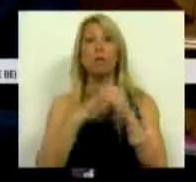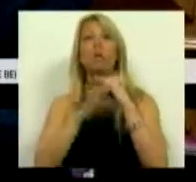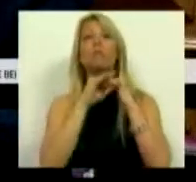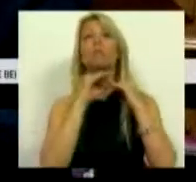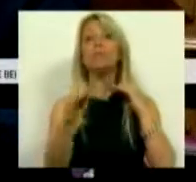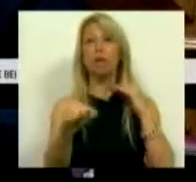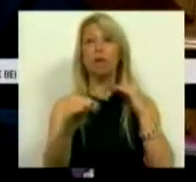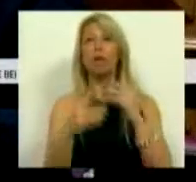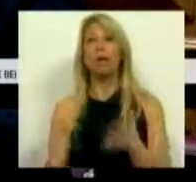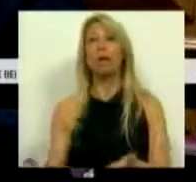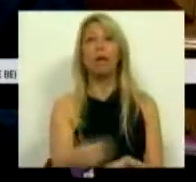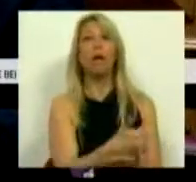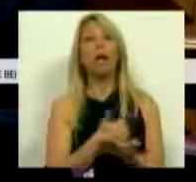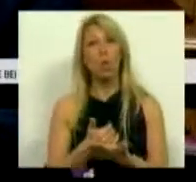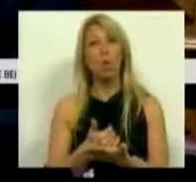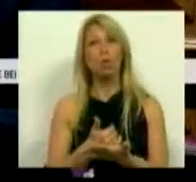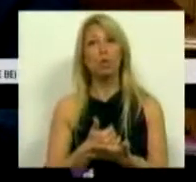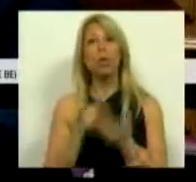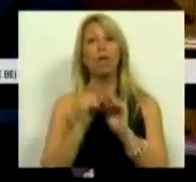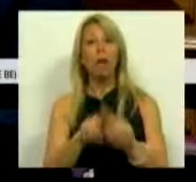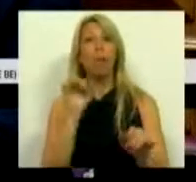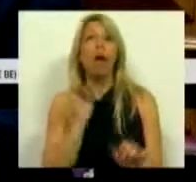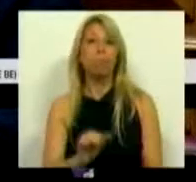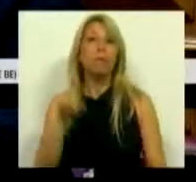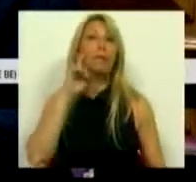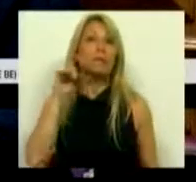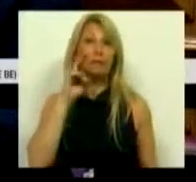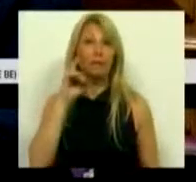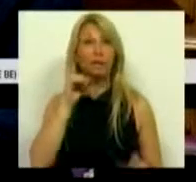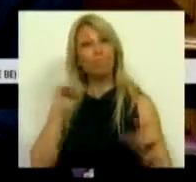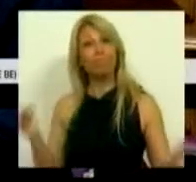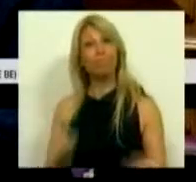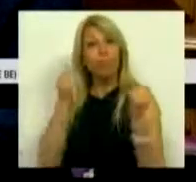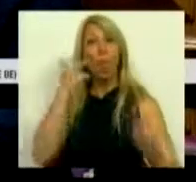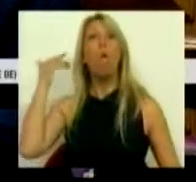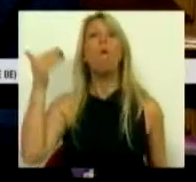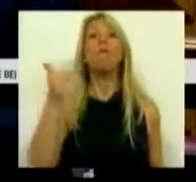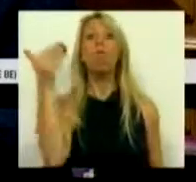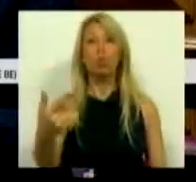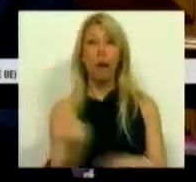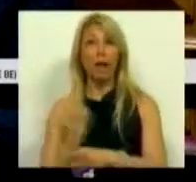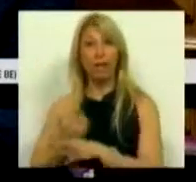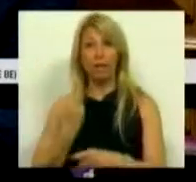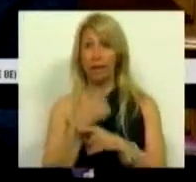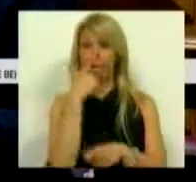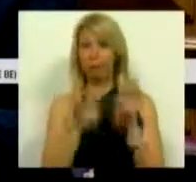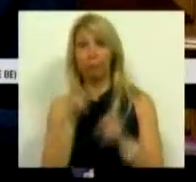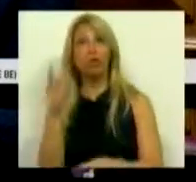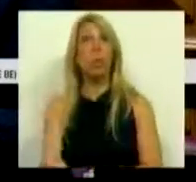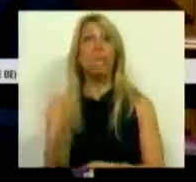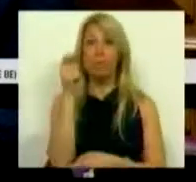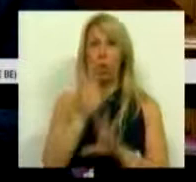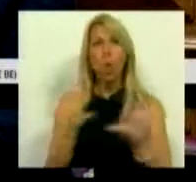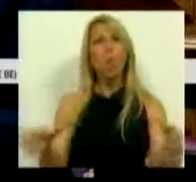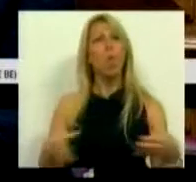recursos, o que é sinónimo da defesa e salvaguarda do futuro da atividade dos pescadores, uma